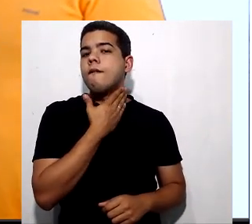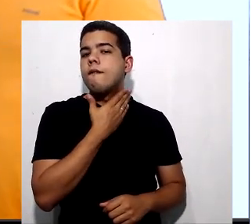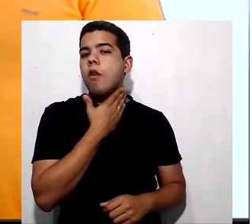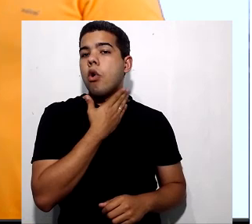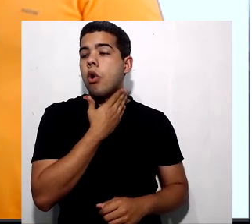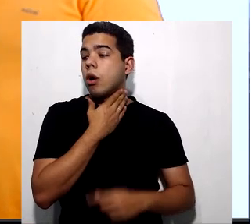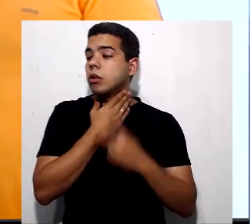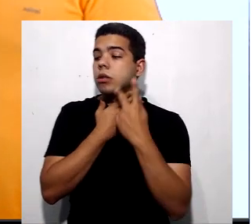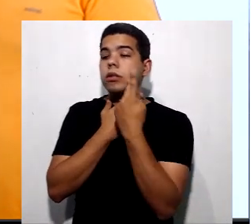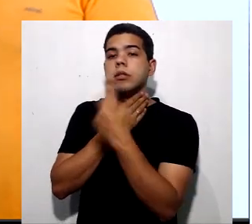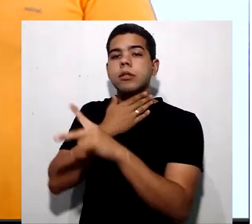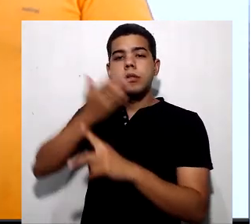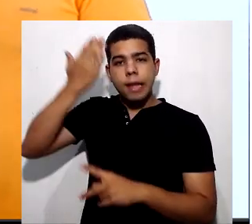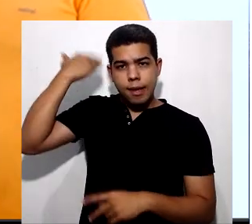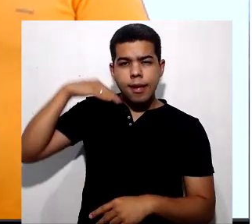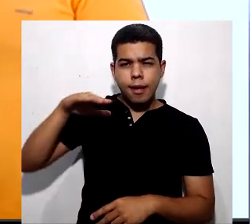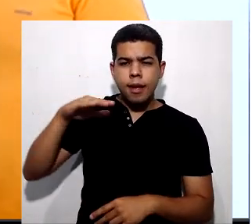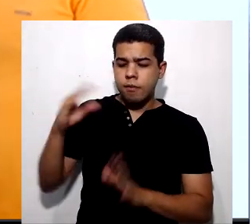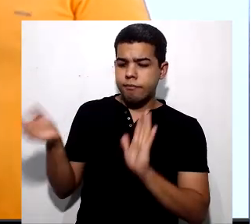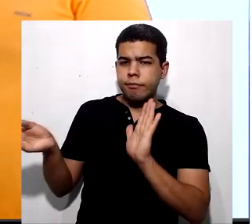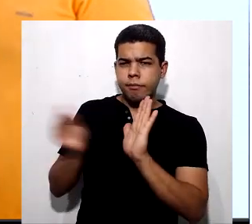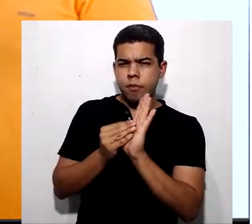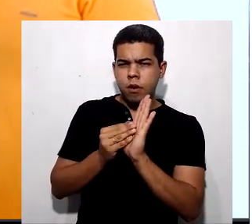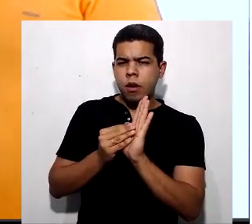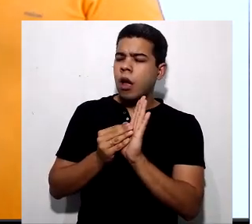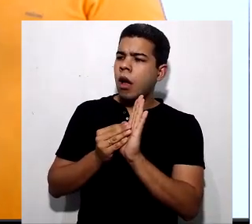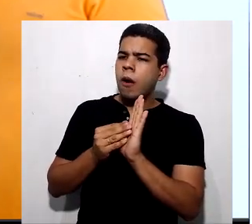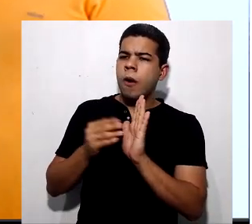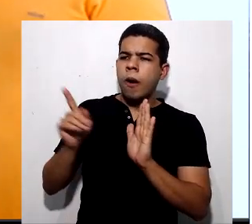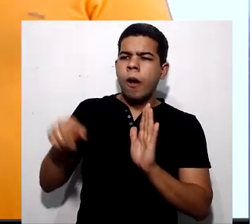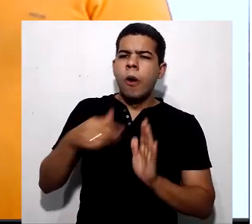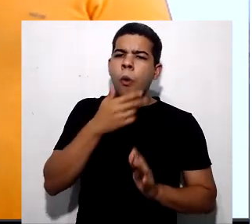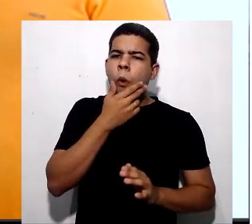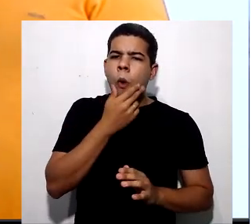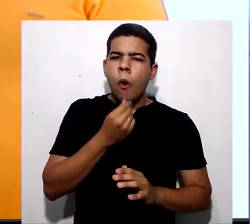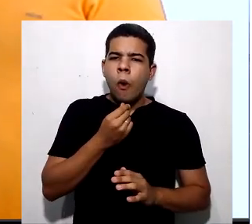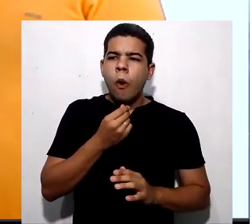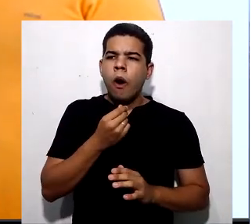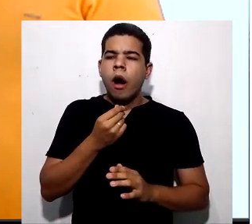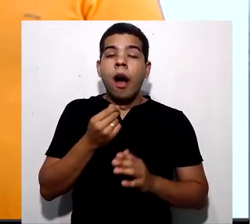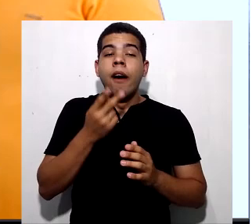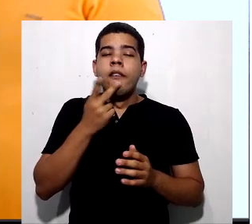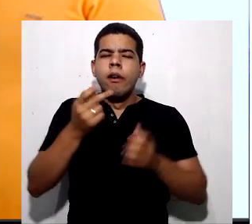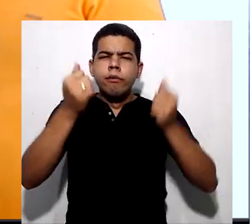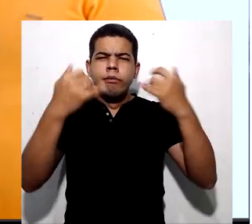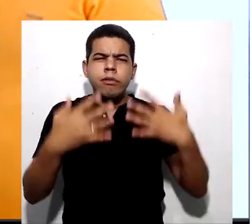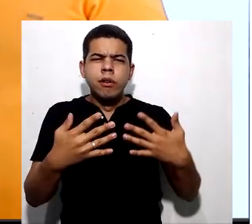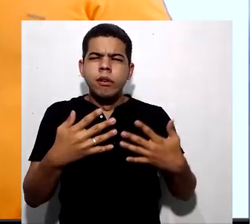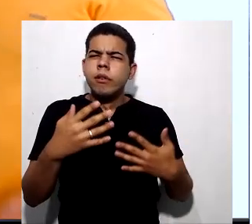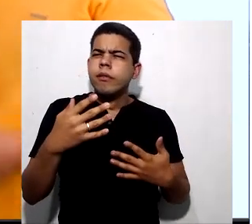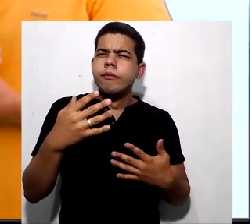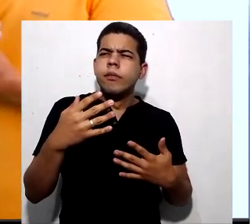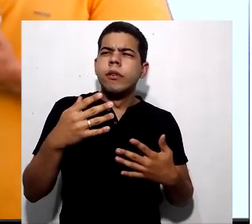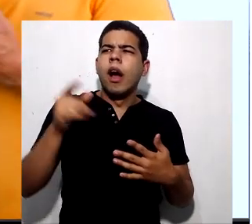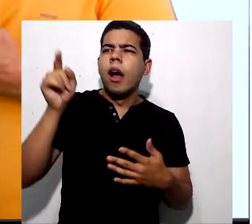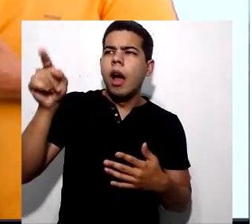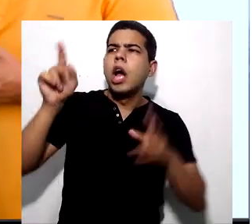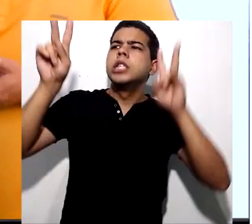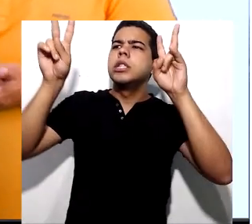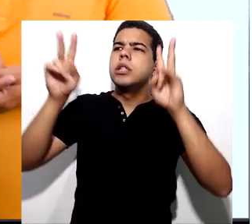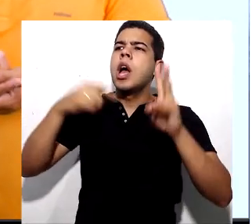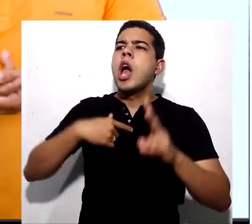lá, nesse livro A Hora da Estrela, esse narrador é masculino, falando de uma jovem, de uma mulher. Daí vem essa